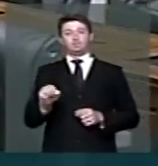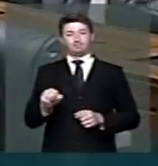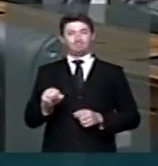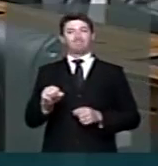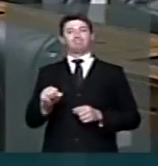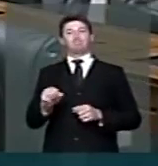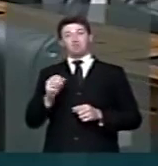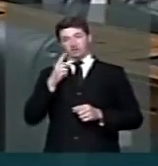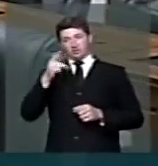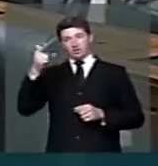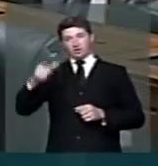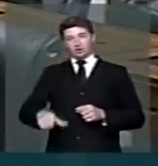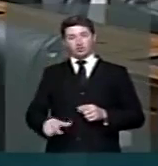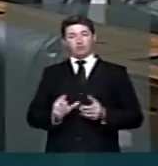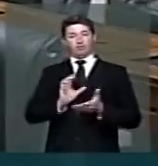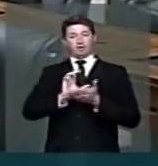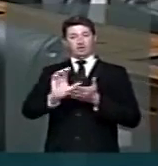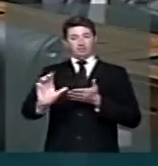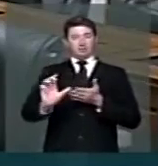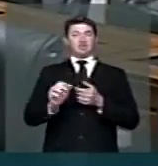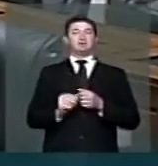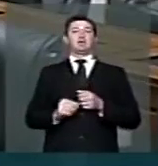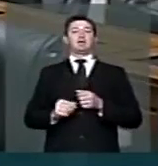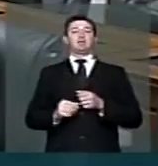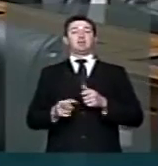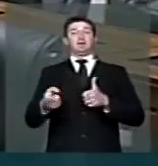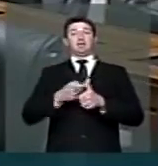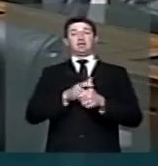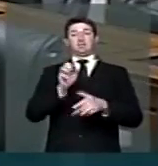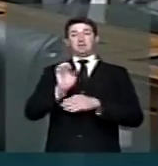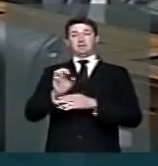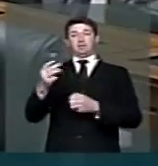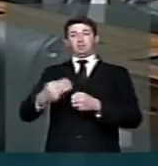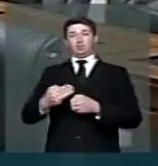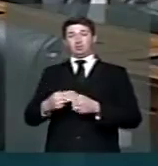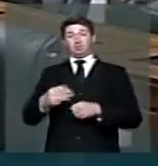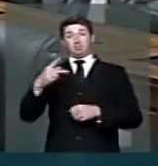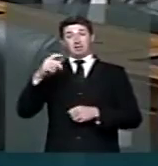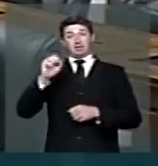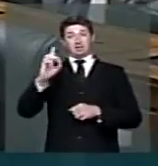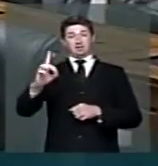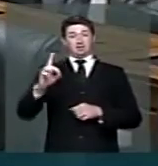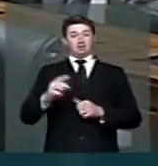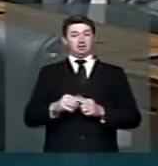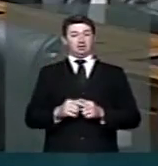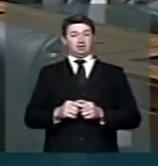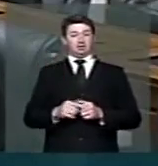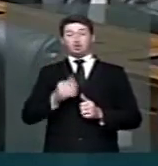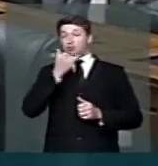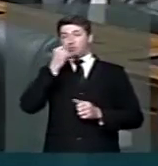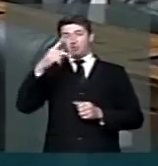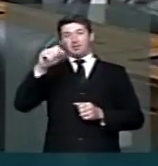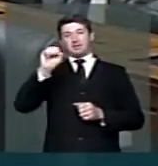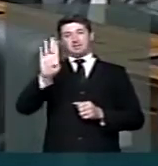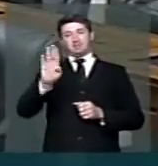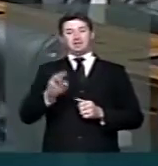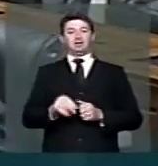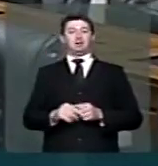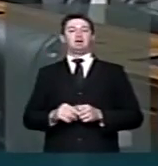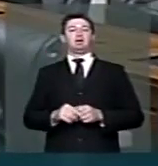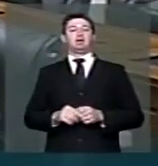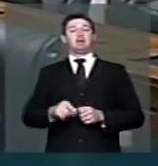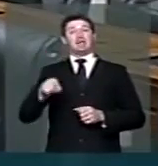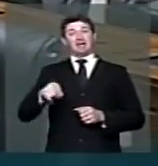do refinanciamento da dívida dos estados e municípios. O PSB entende que este PLP 238